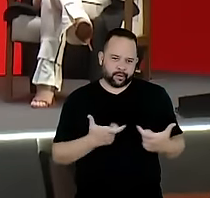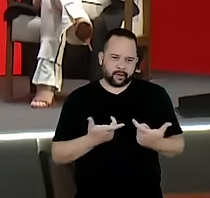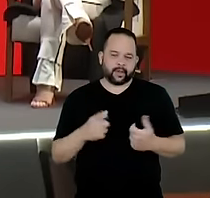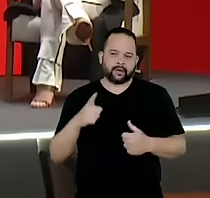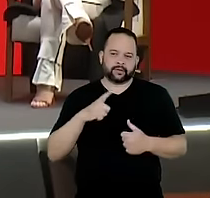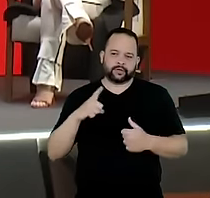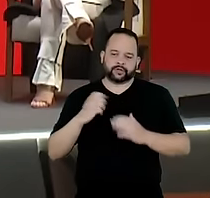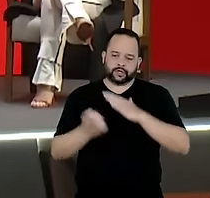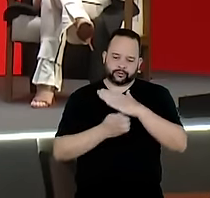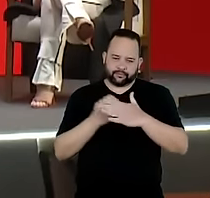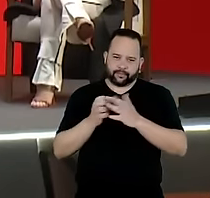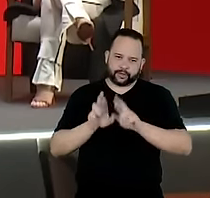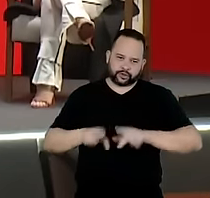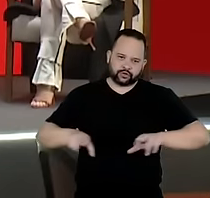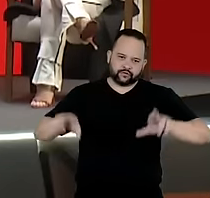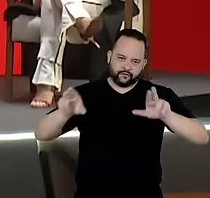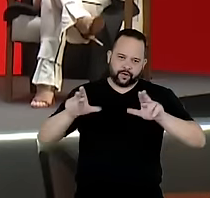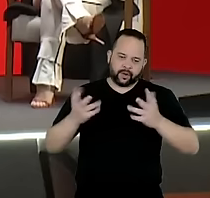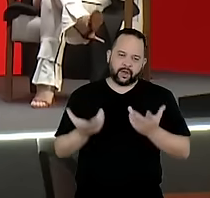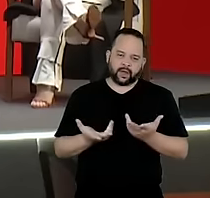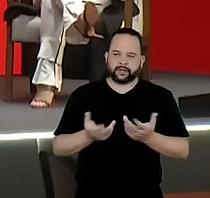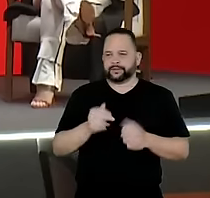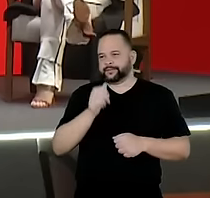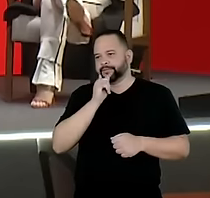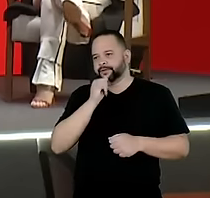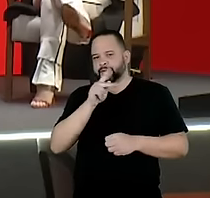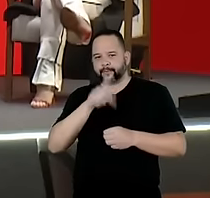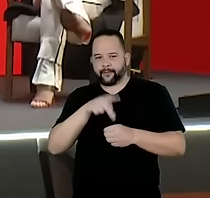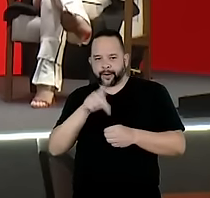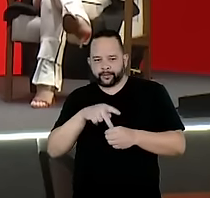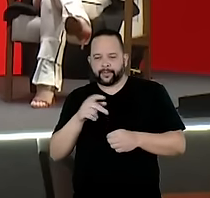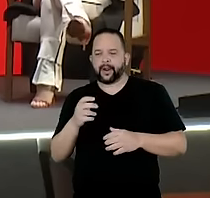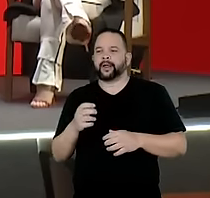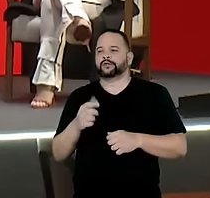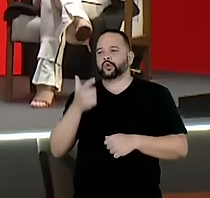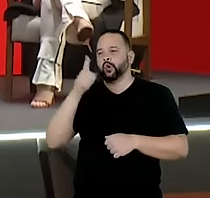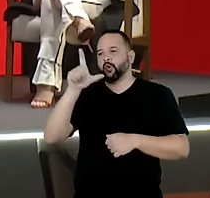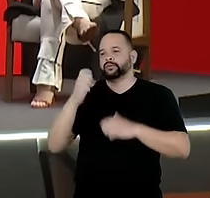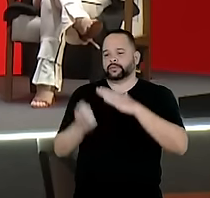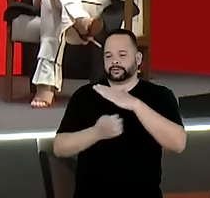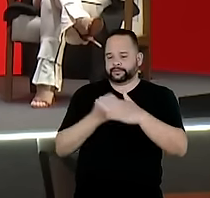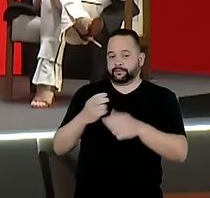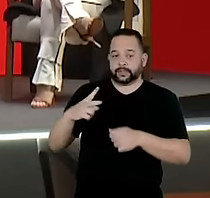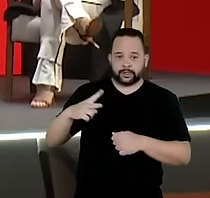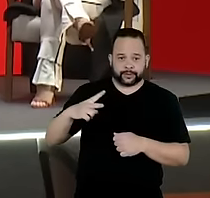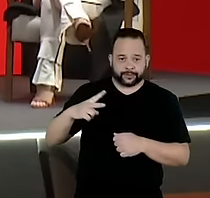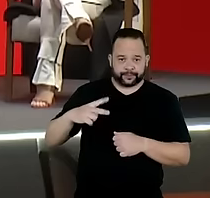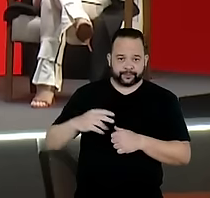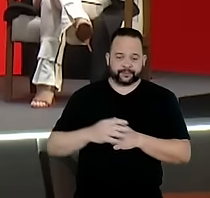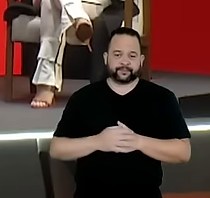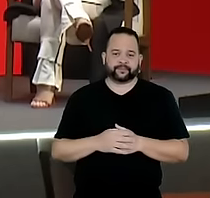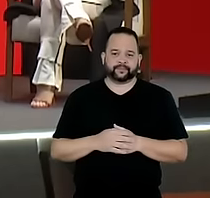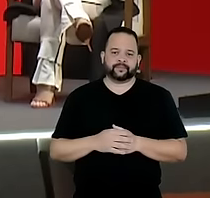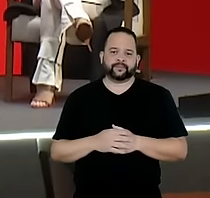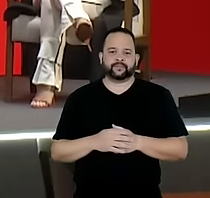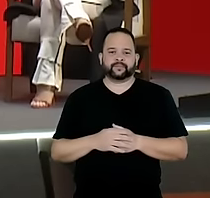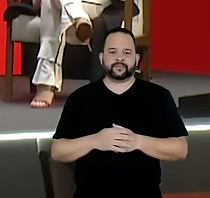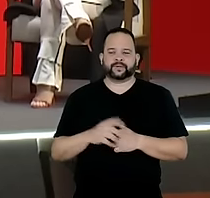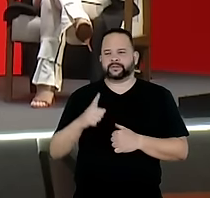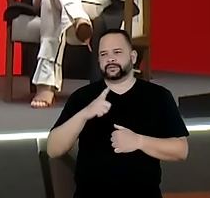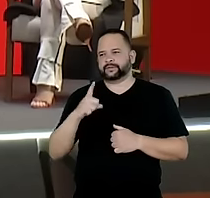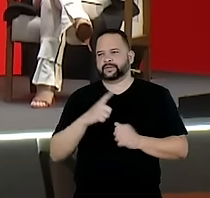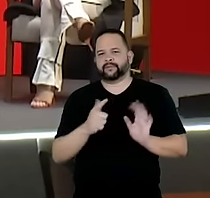nessa parte de petróleo tanto Petrobras quanto empresas privadas a gente entra né em minério entra em celulose em